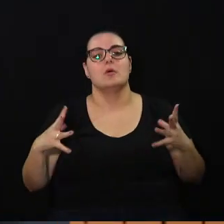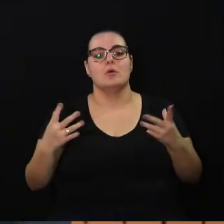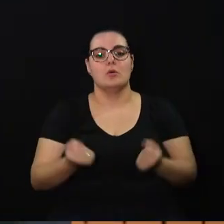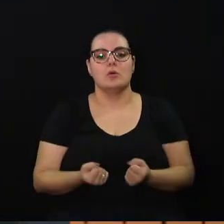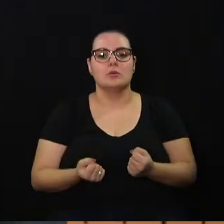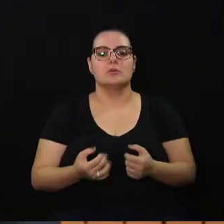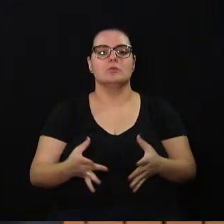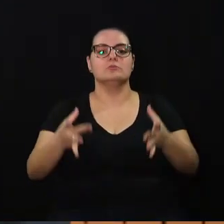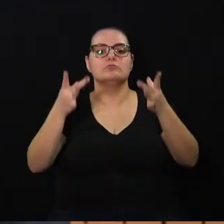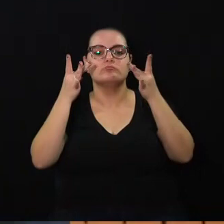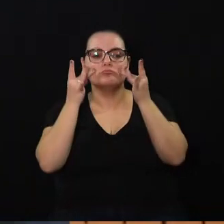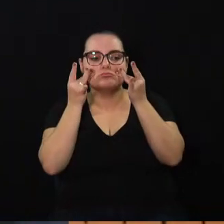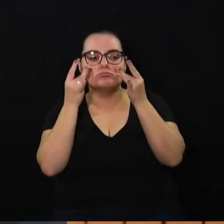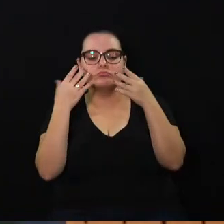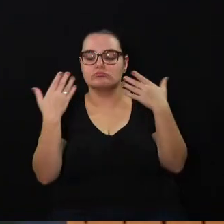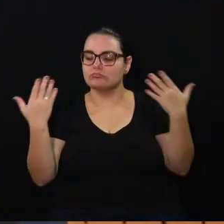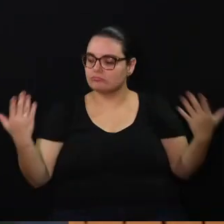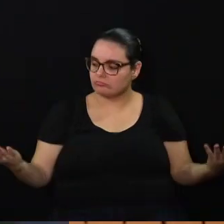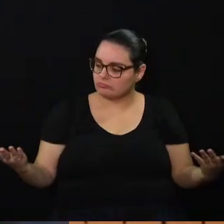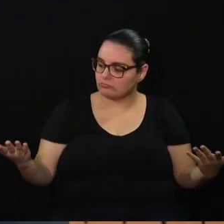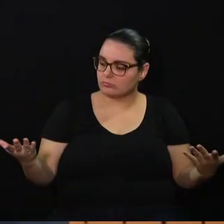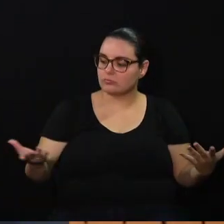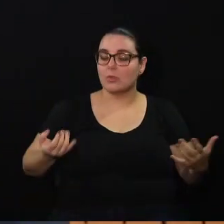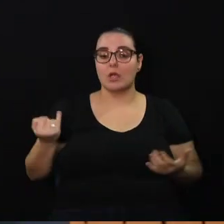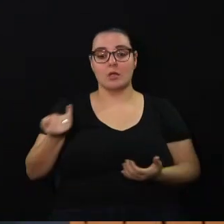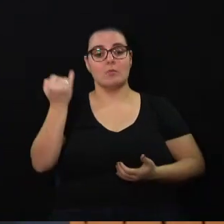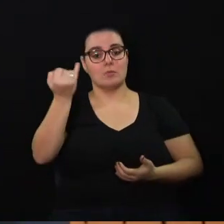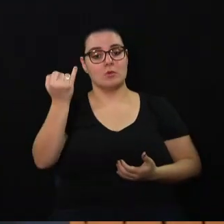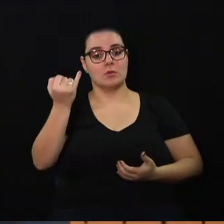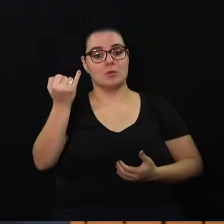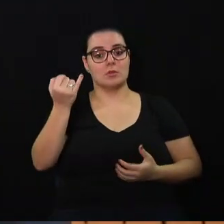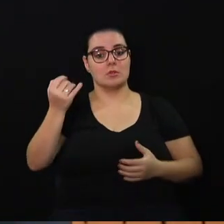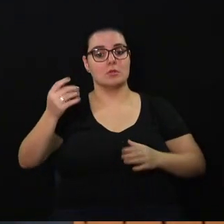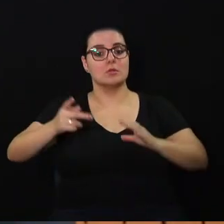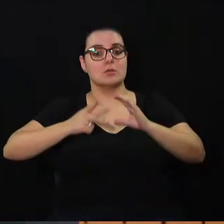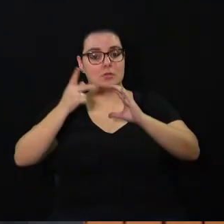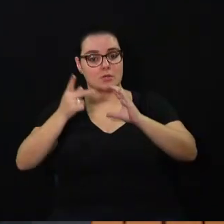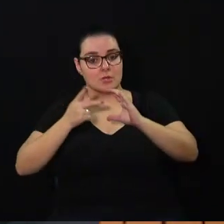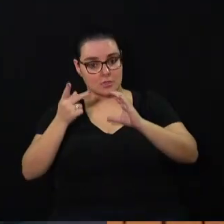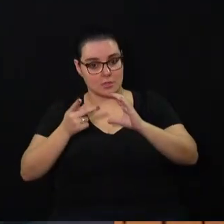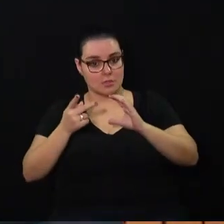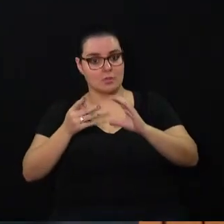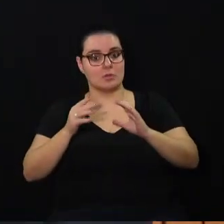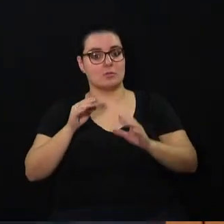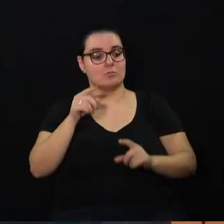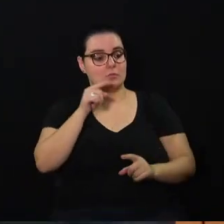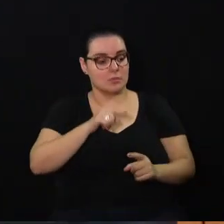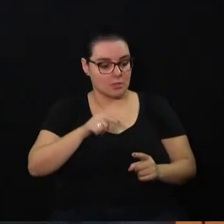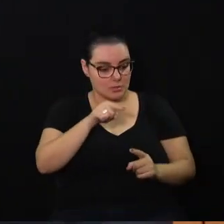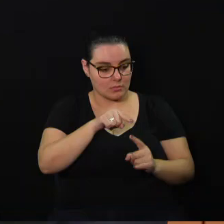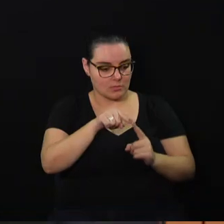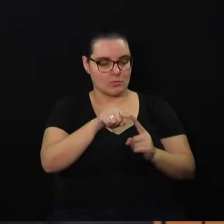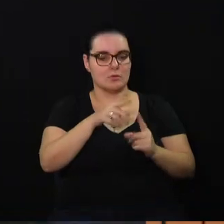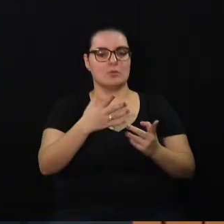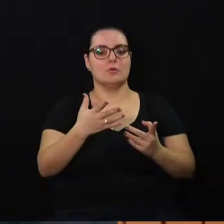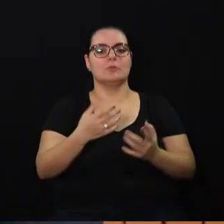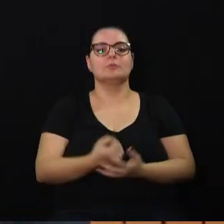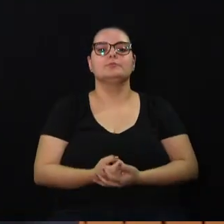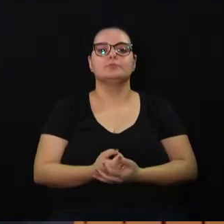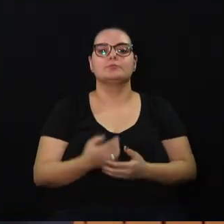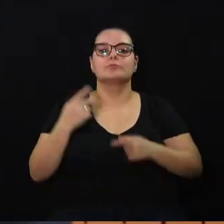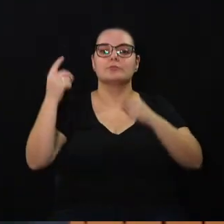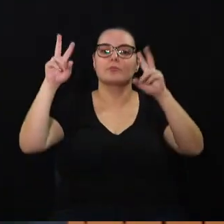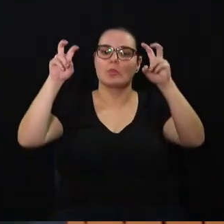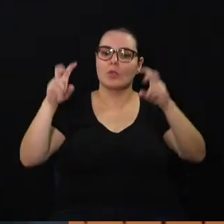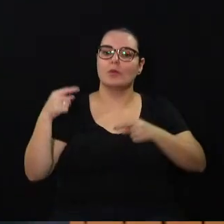que a câmara dá a esse tema que vai ser debatido hoje quero também cumprimentar nelly em seu